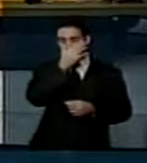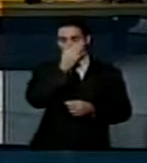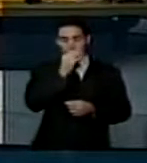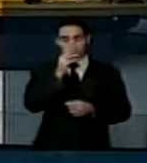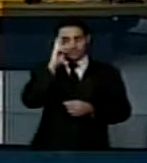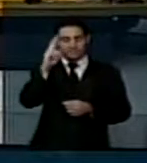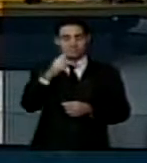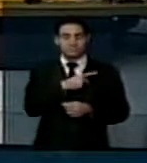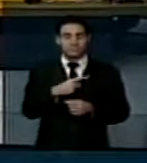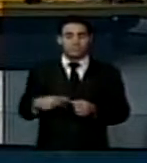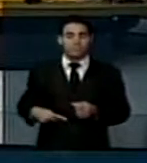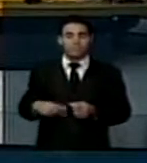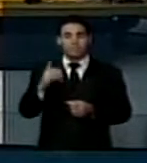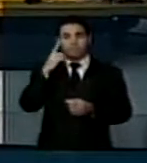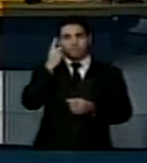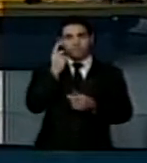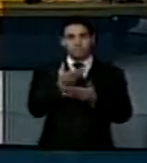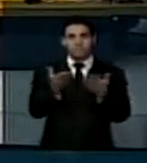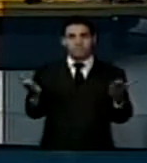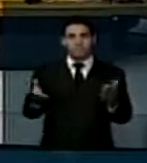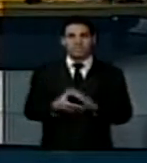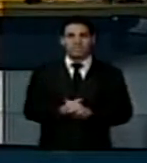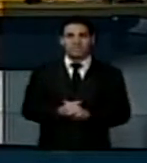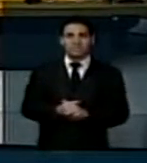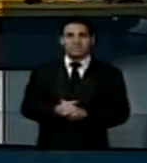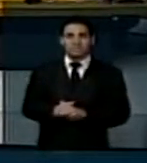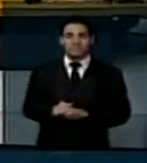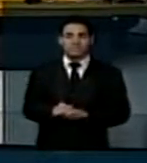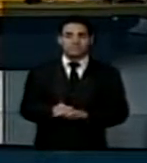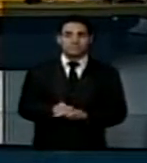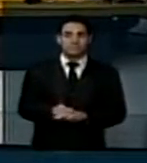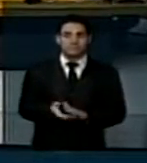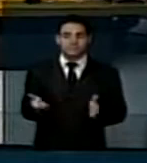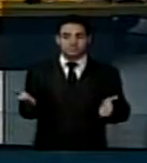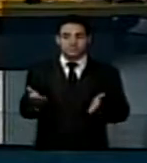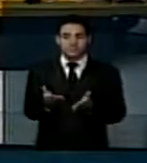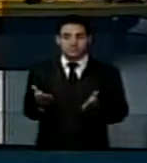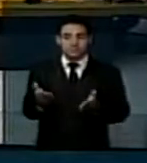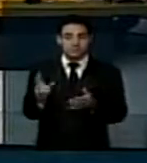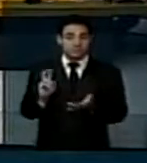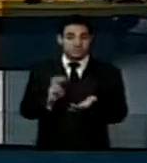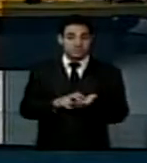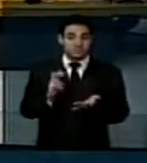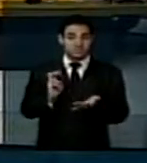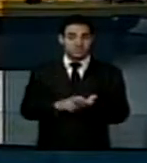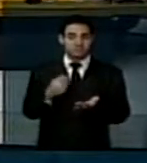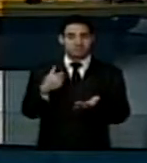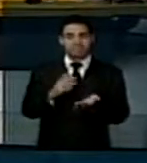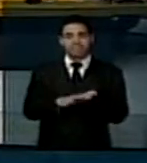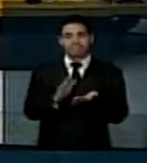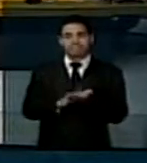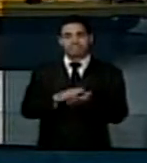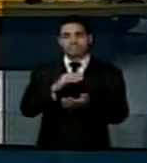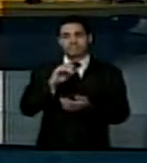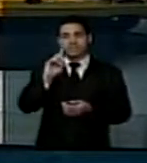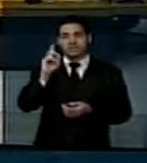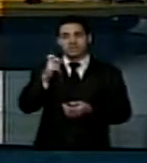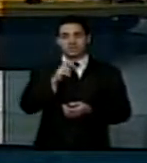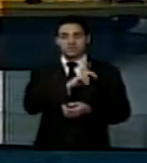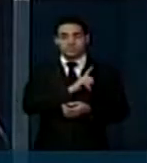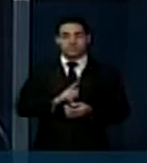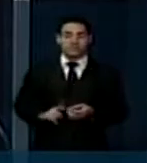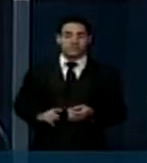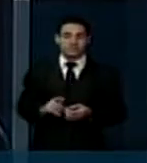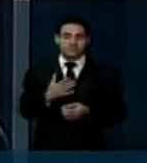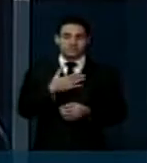Senhor presidente, senhores deputados, queria, nesta manhã, estar aqui parabenizando o ex-governador do meu